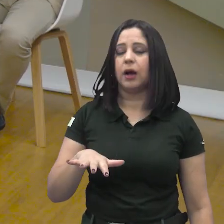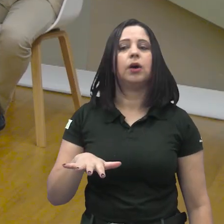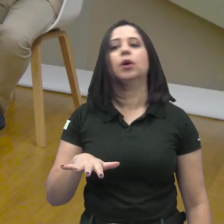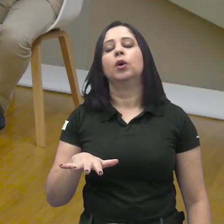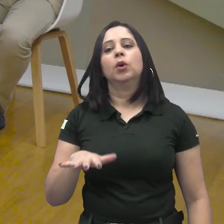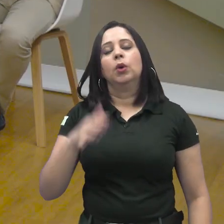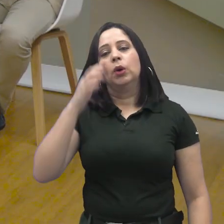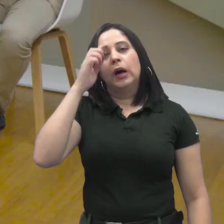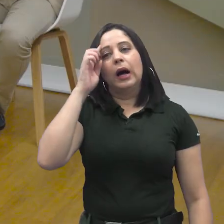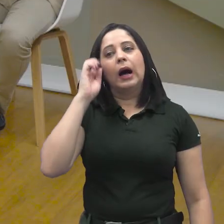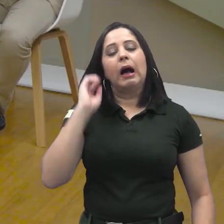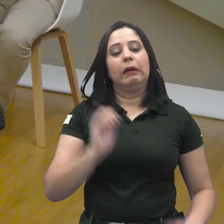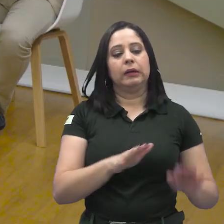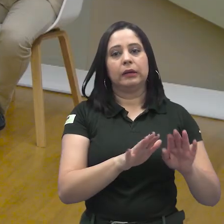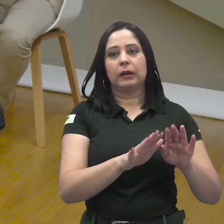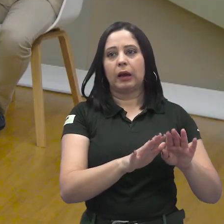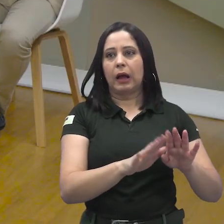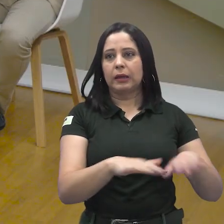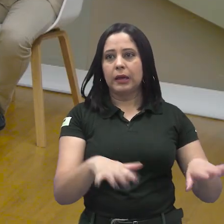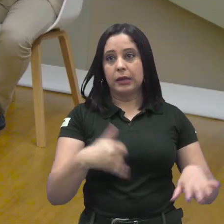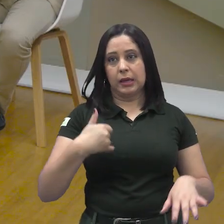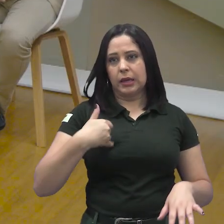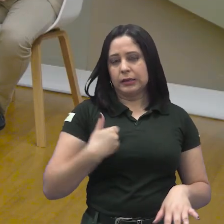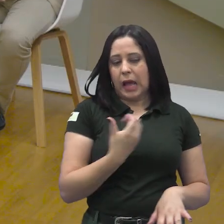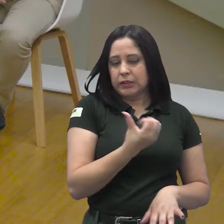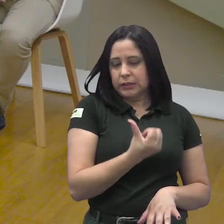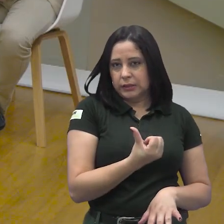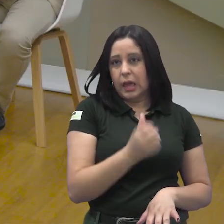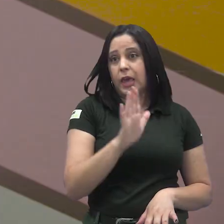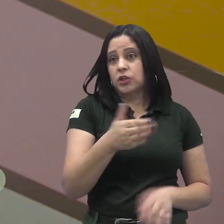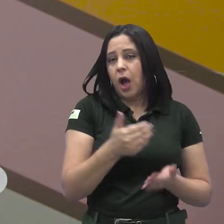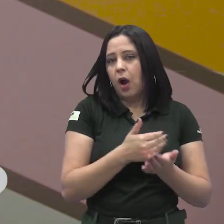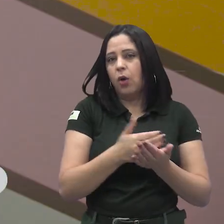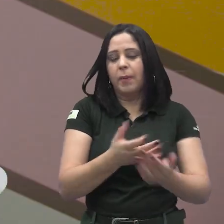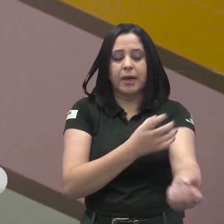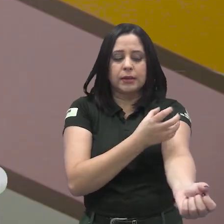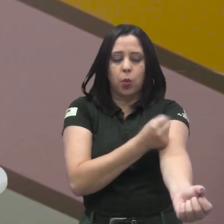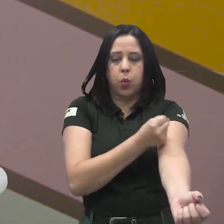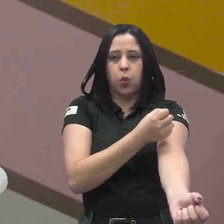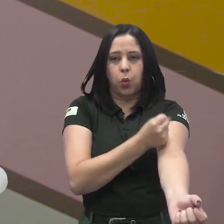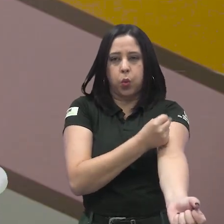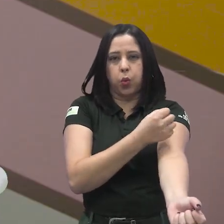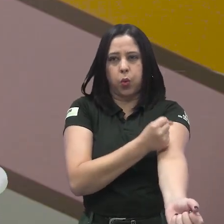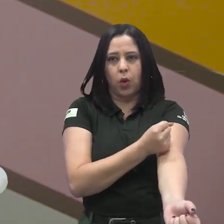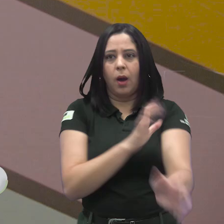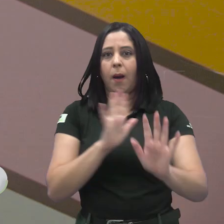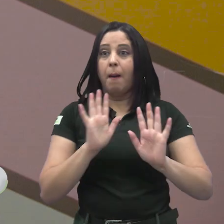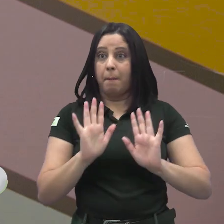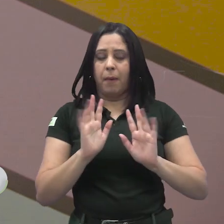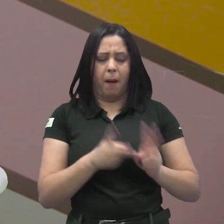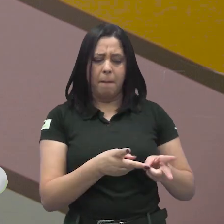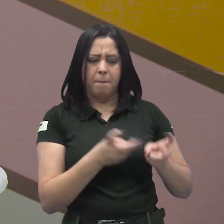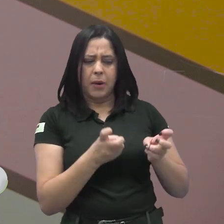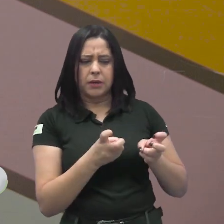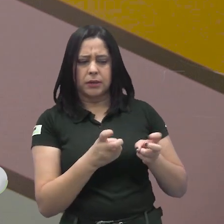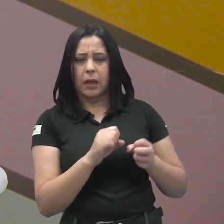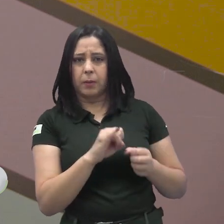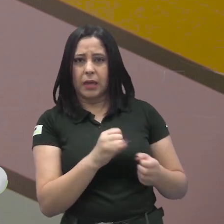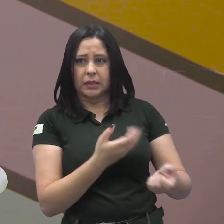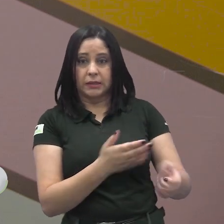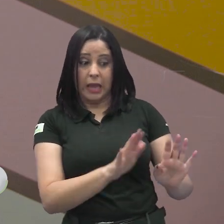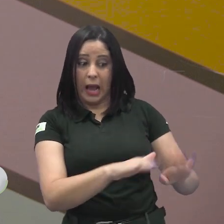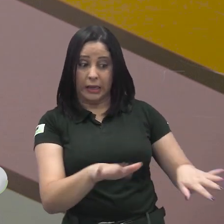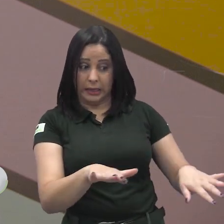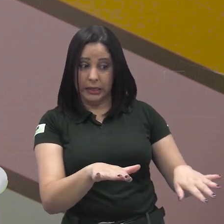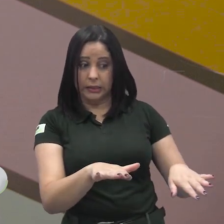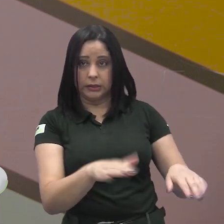6 anos de idade para frente, já começa-se a medir, pelo menos para você ter uma noção, né, se realmente a pressão